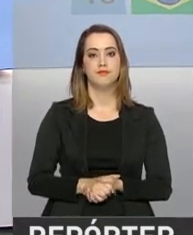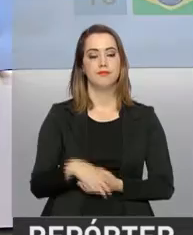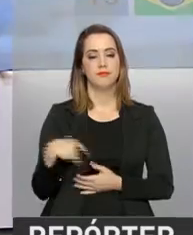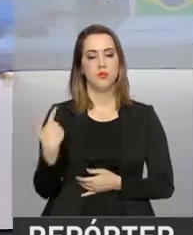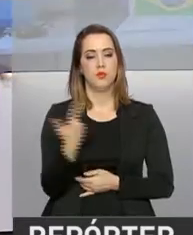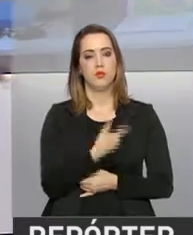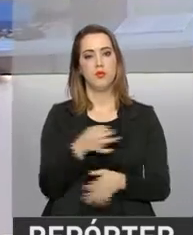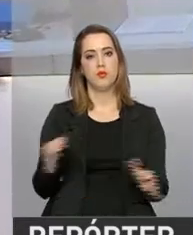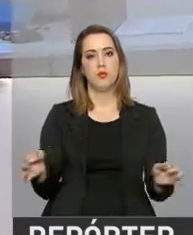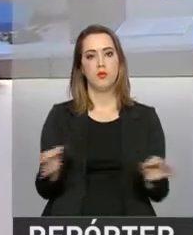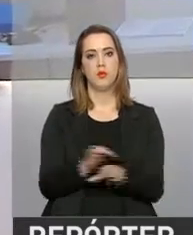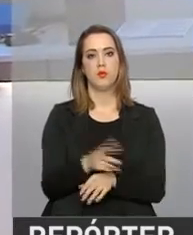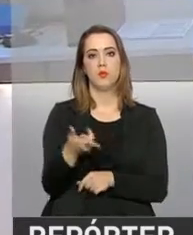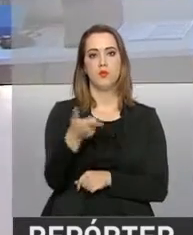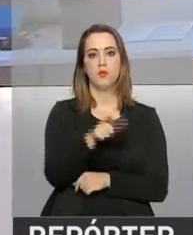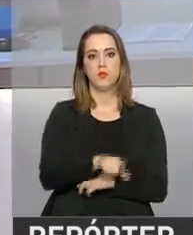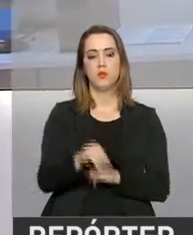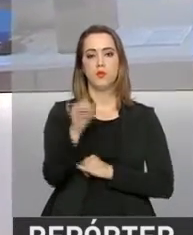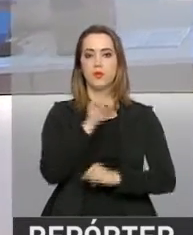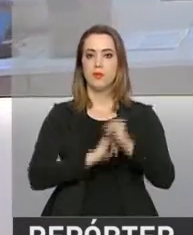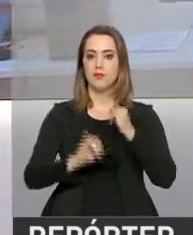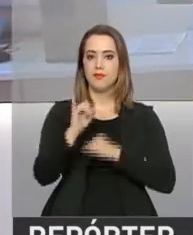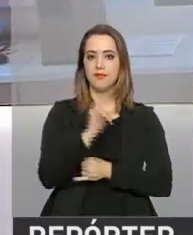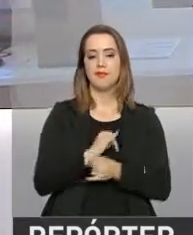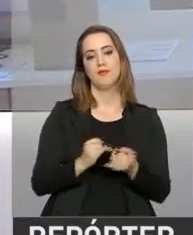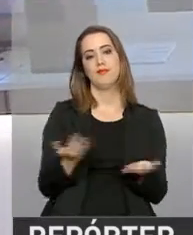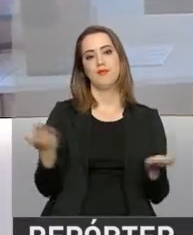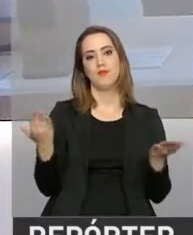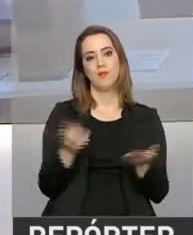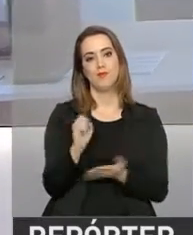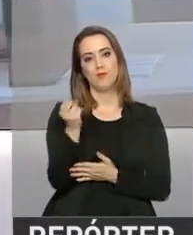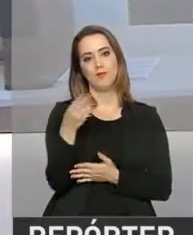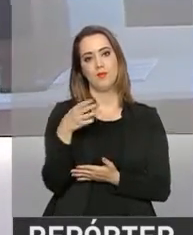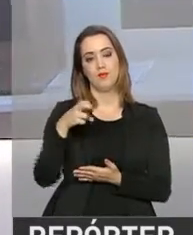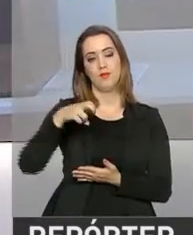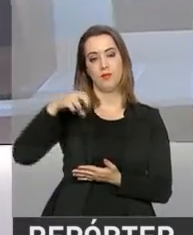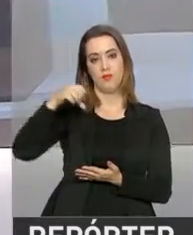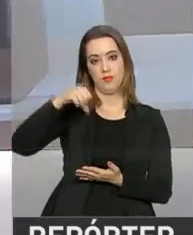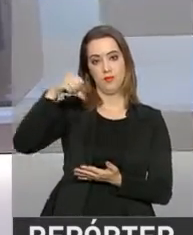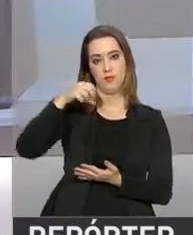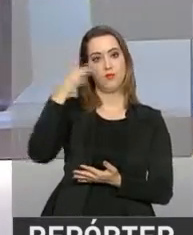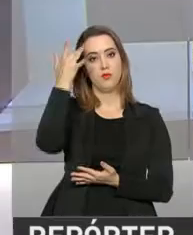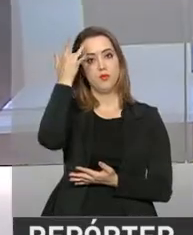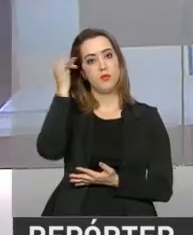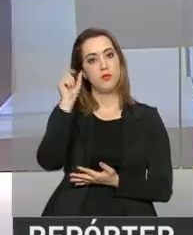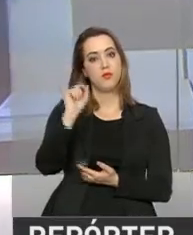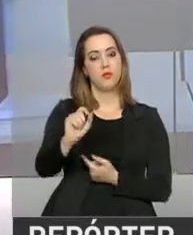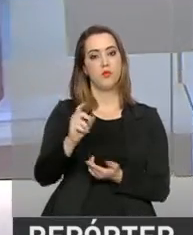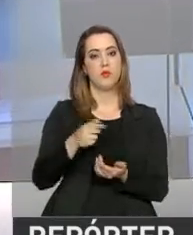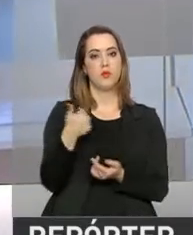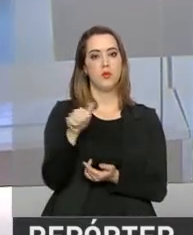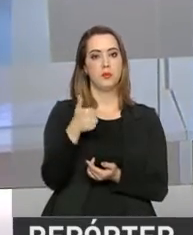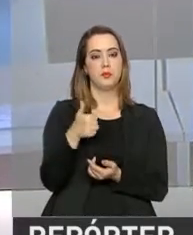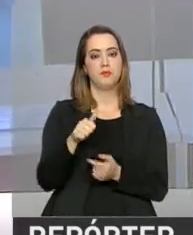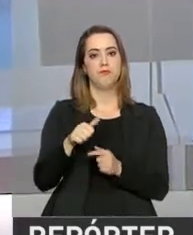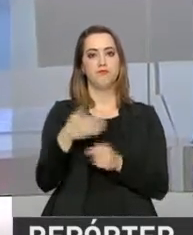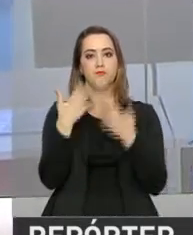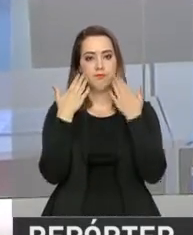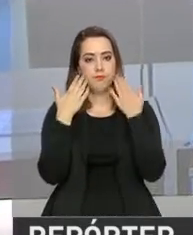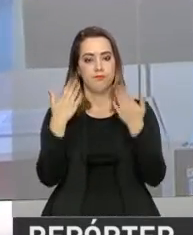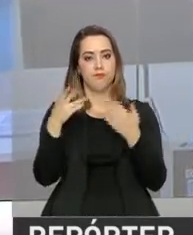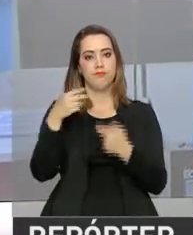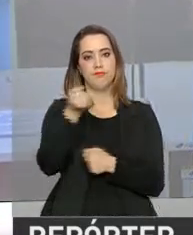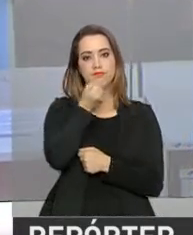nós ficamos por aqui, podemos voltar a qualquer momento com outras informações ou amanhã, às 9 da manhã, com a primeira edição do dia do